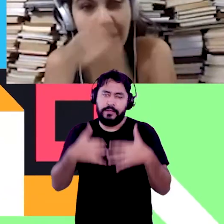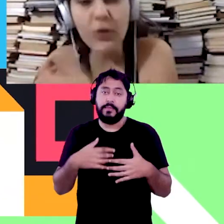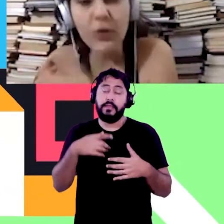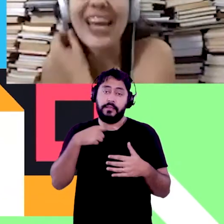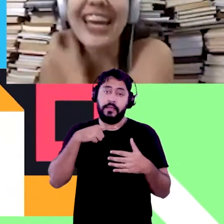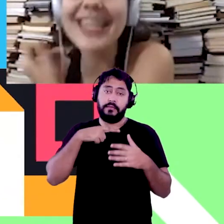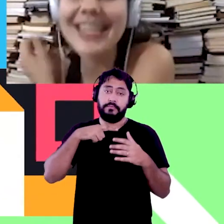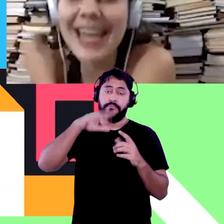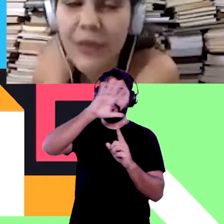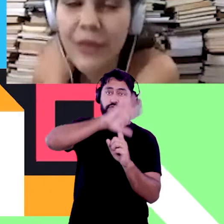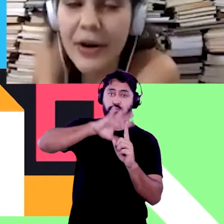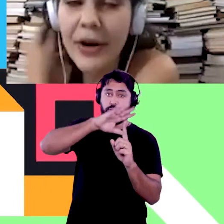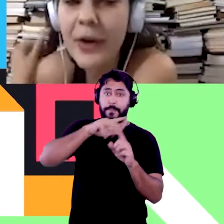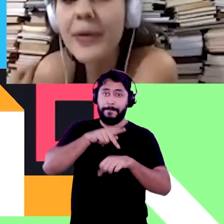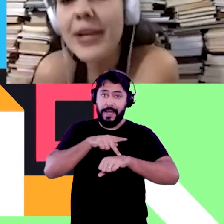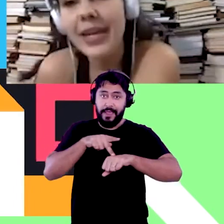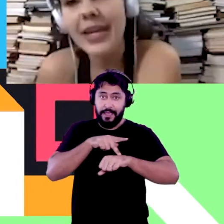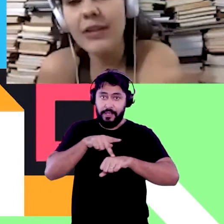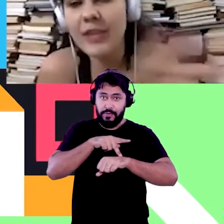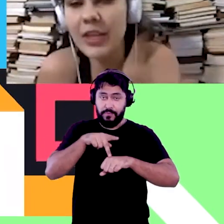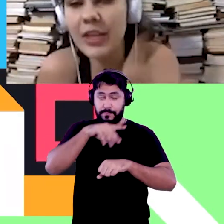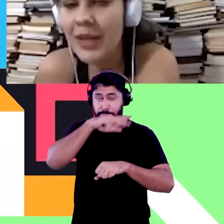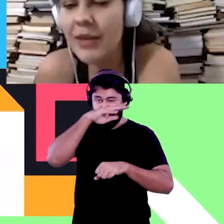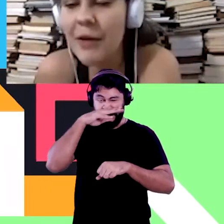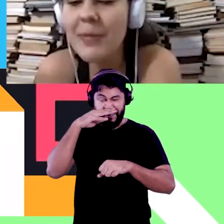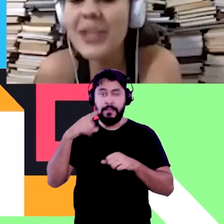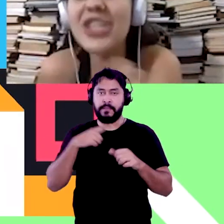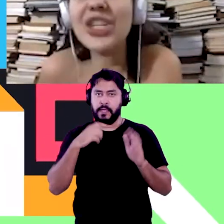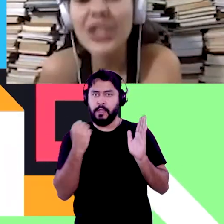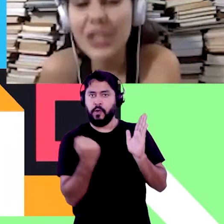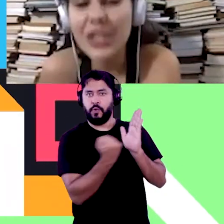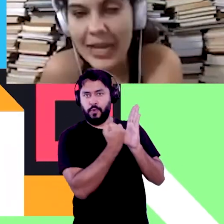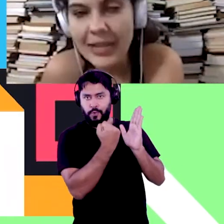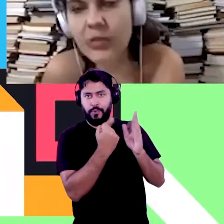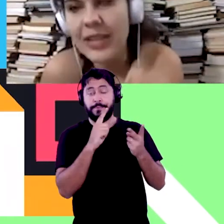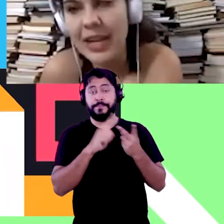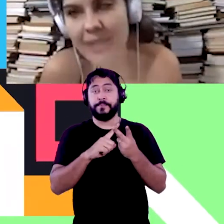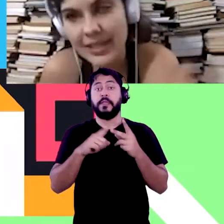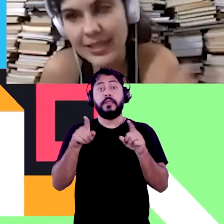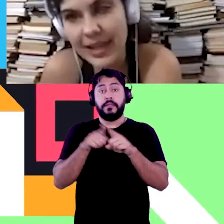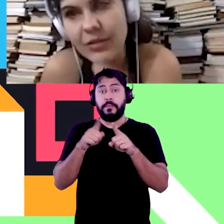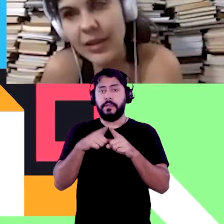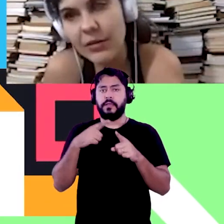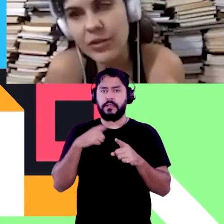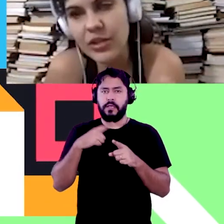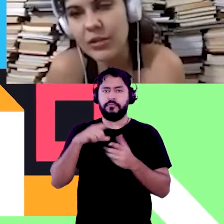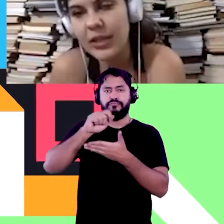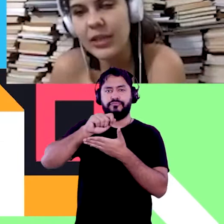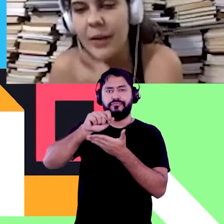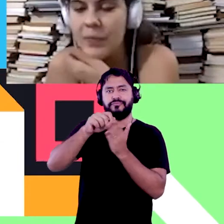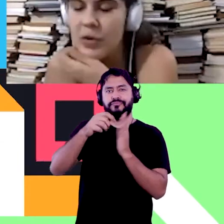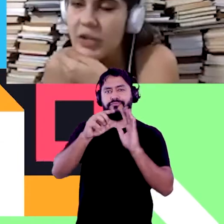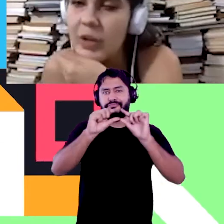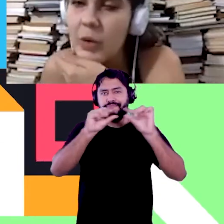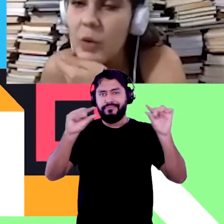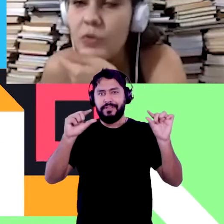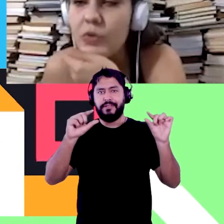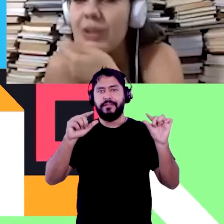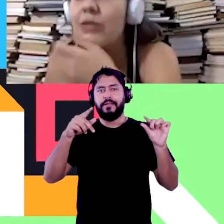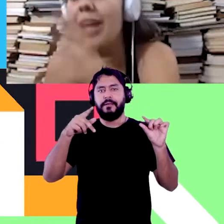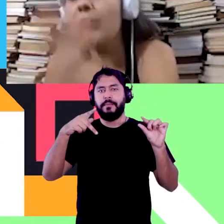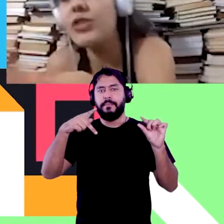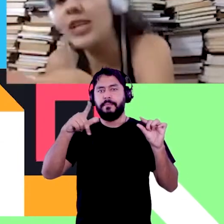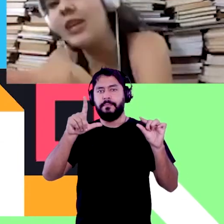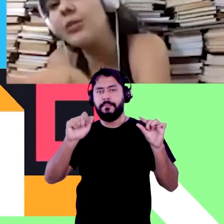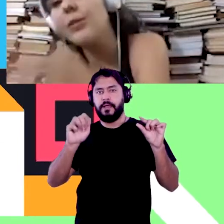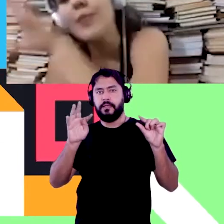a logo da Redesign for All e escrito plataformas digitais, o design de acesso, que era o título aqui do nosso encontro, e do